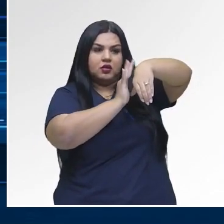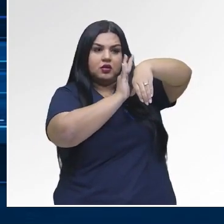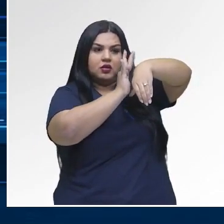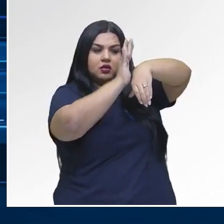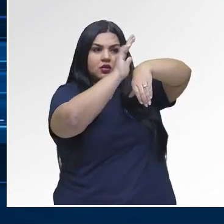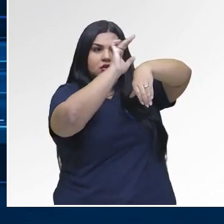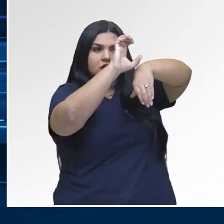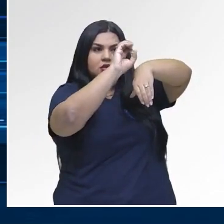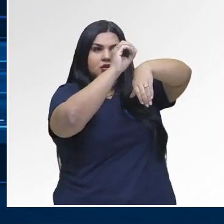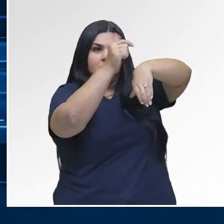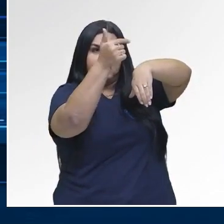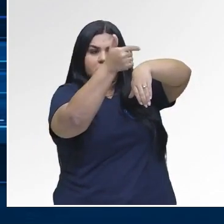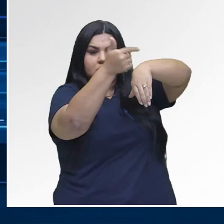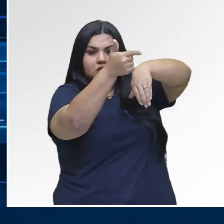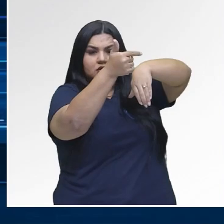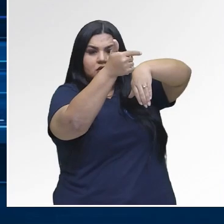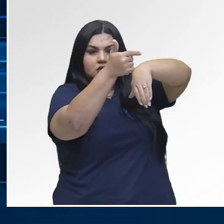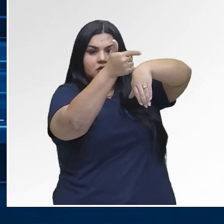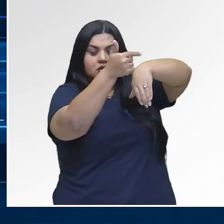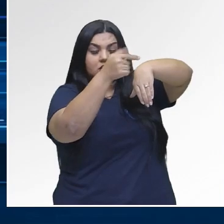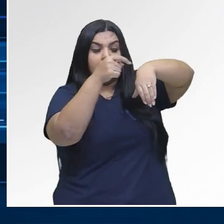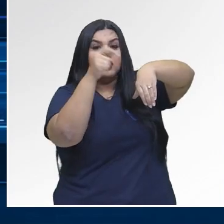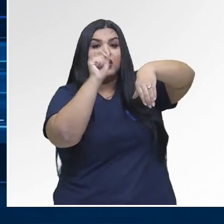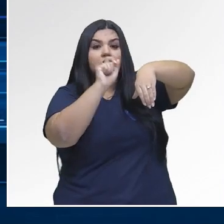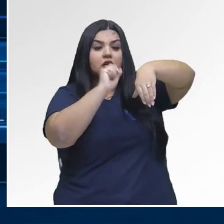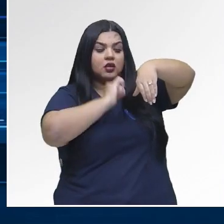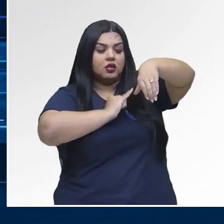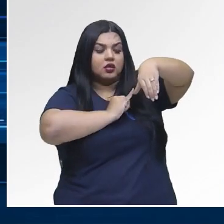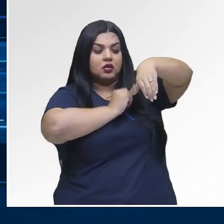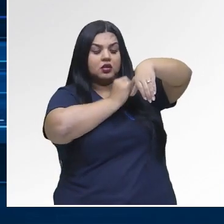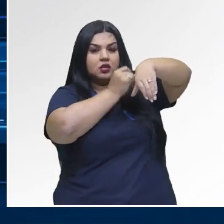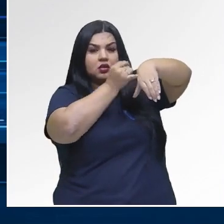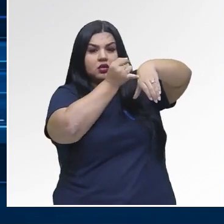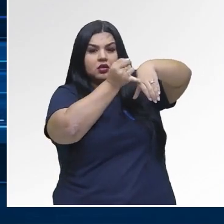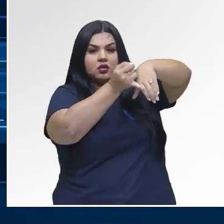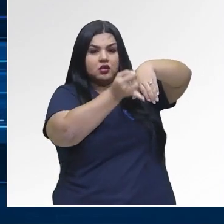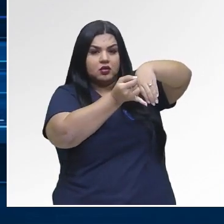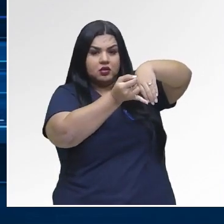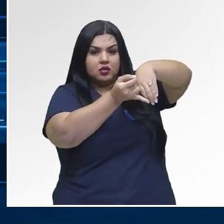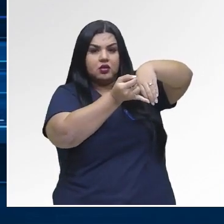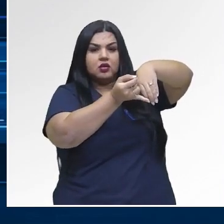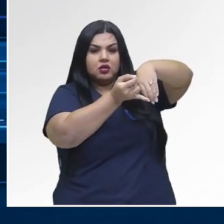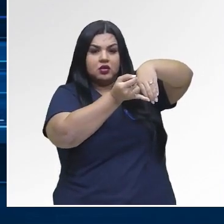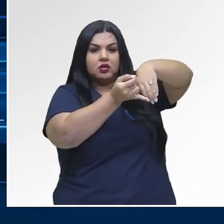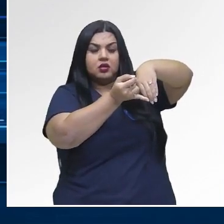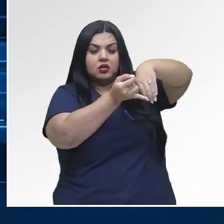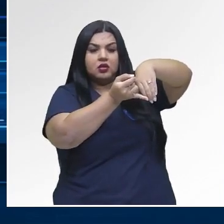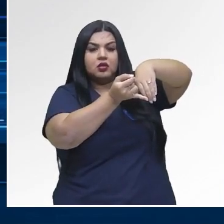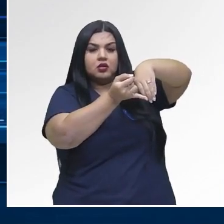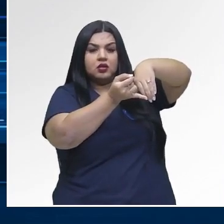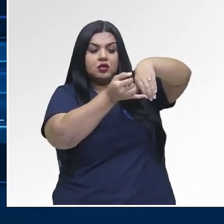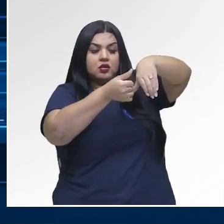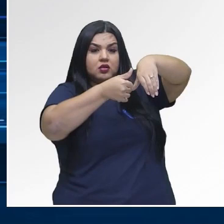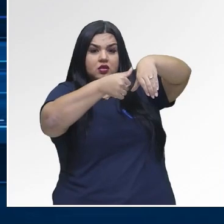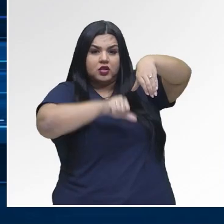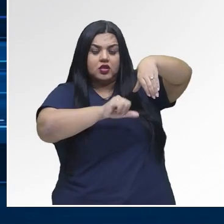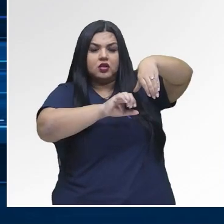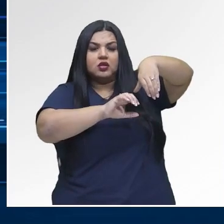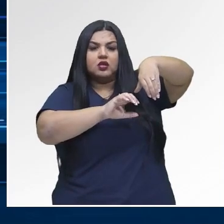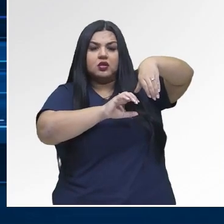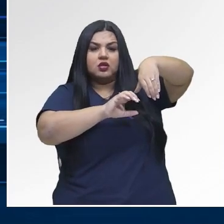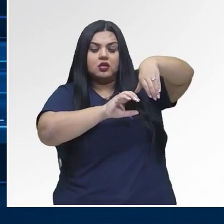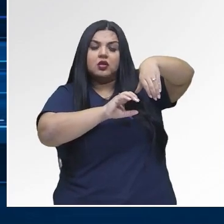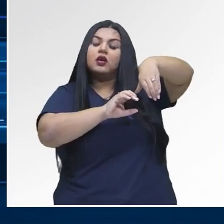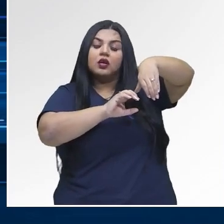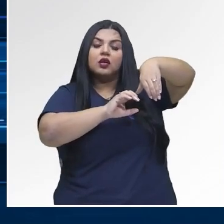pulmonares e essas hemácias que estão passando ali, elas não vão perder a viagem, né? Elas já deixam o gás carbônico